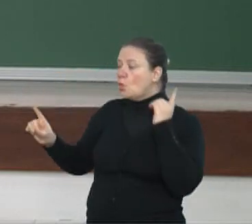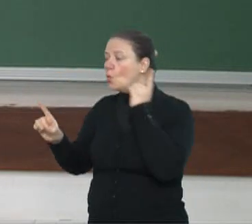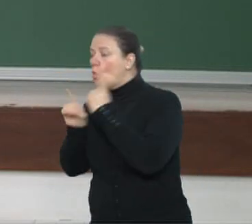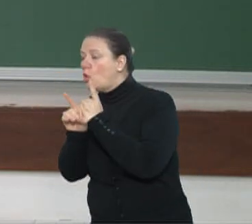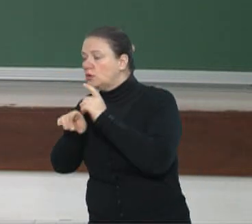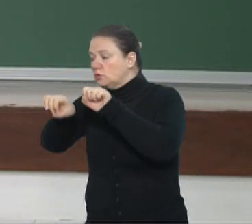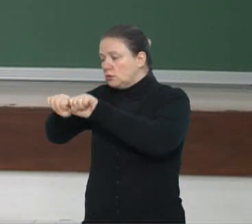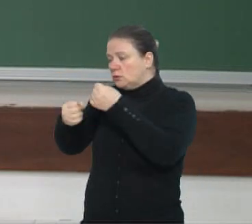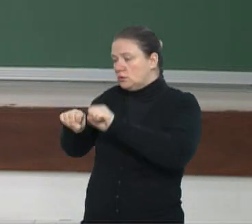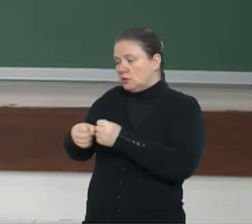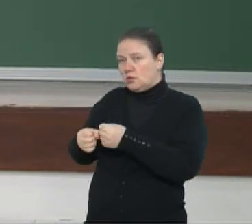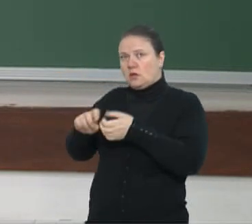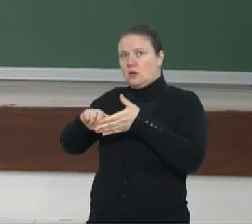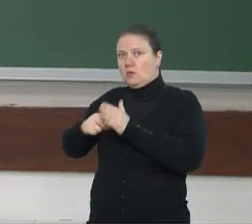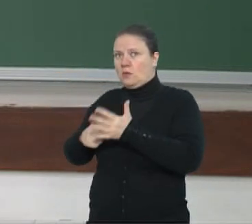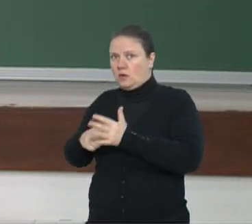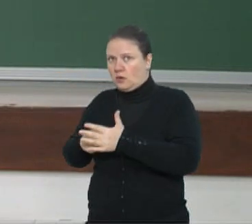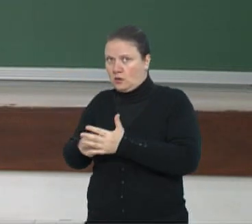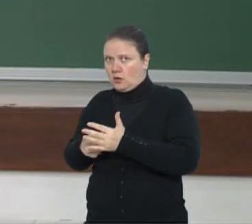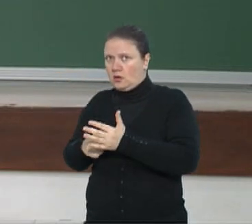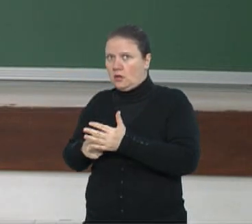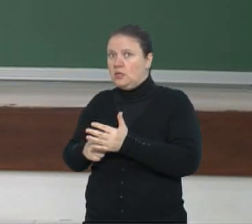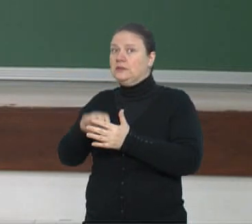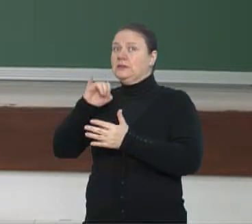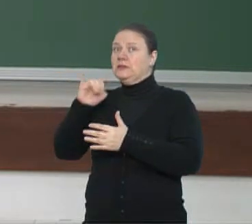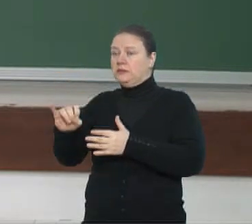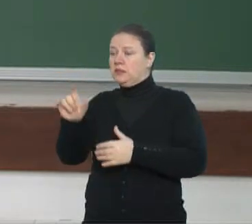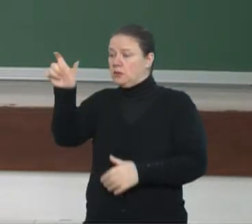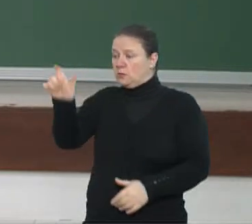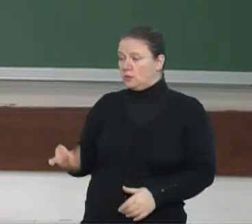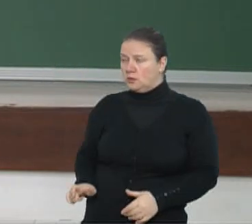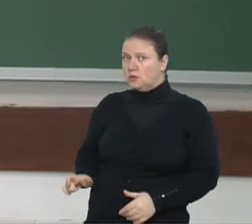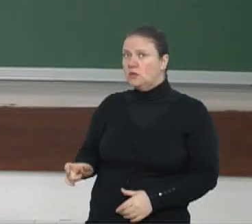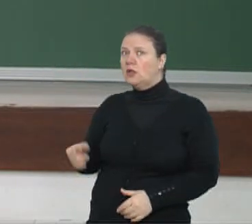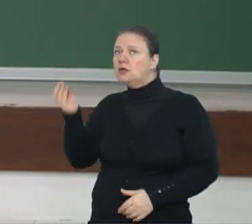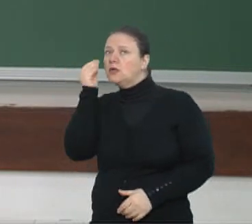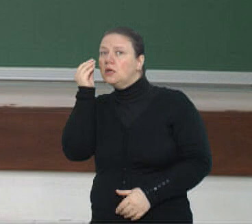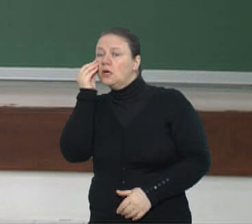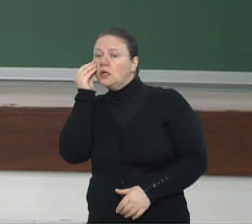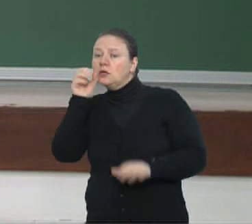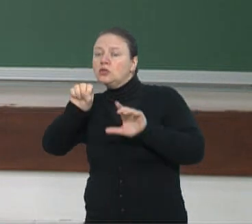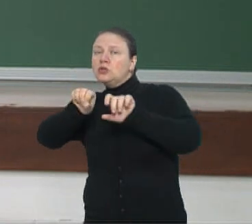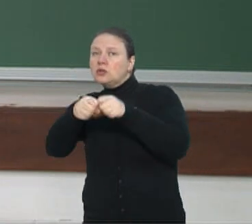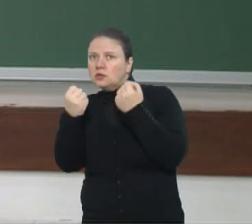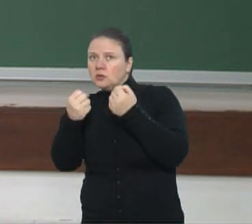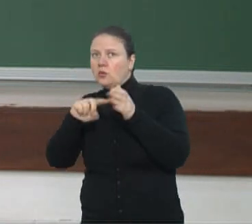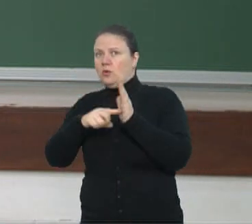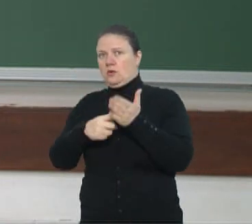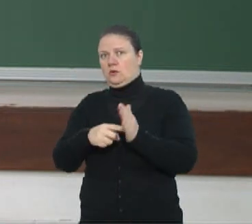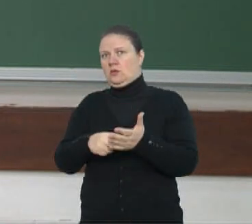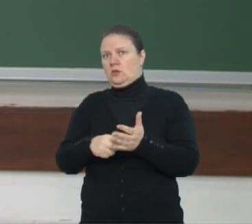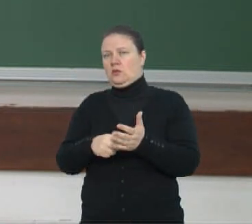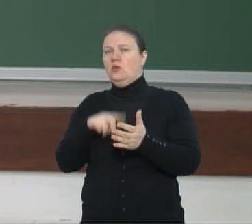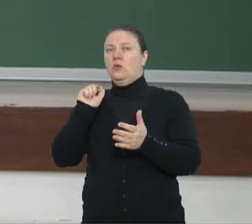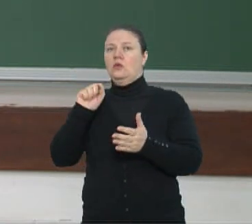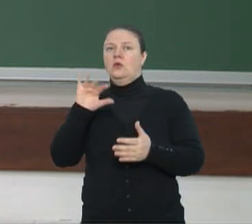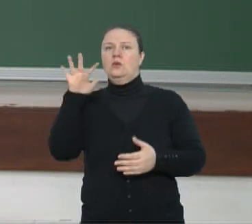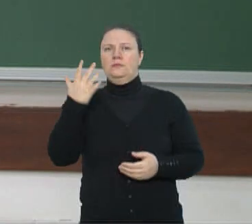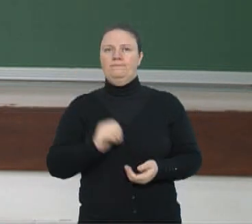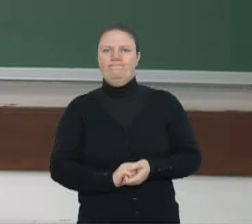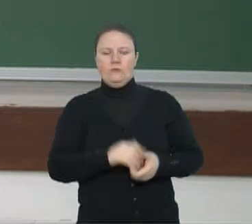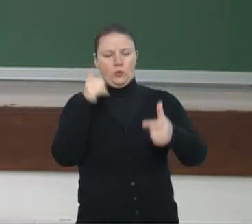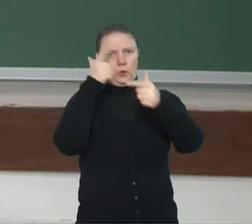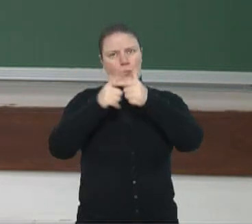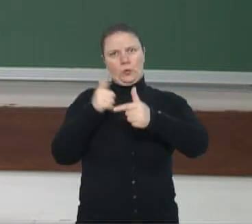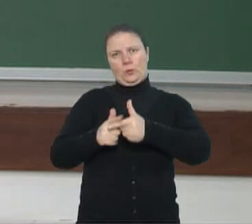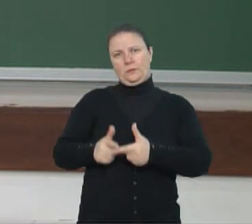a máquina é mais importante que a vida do trabalhador, certo? Essas leis aí vão ser estabelecidas e isso vai causar bastante problema